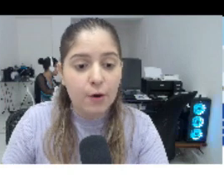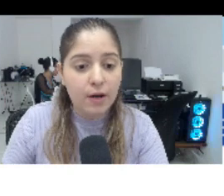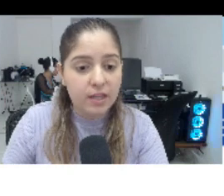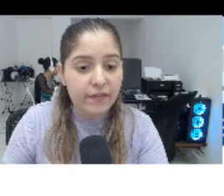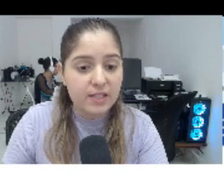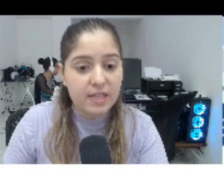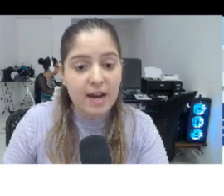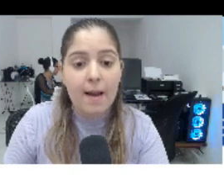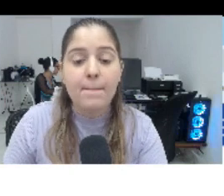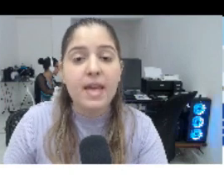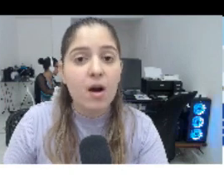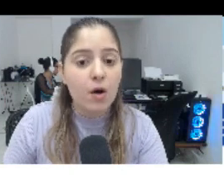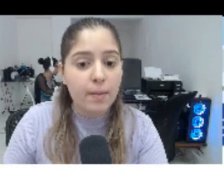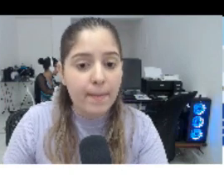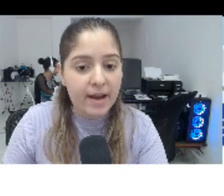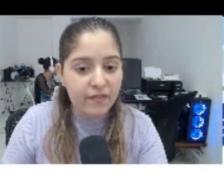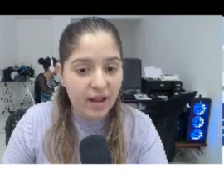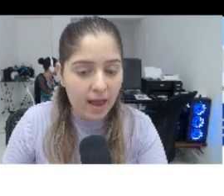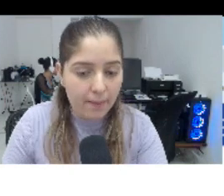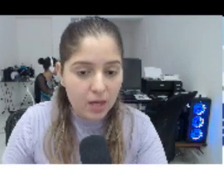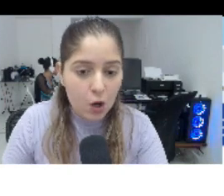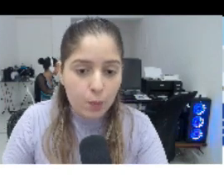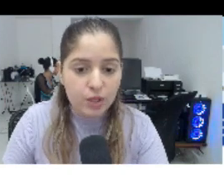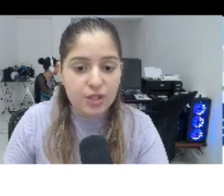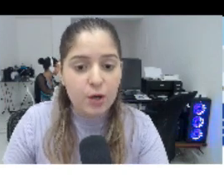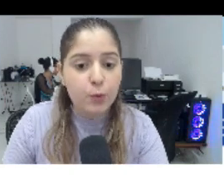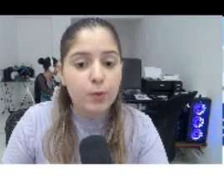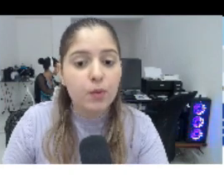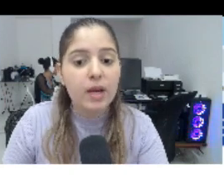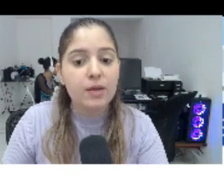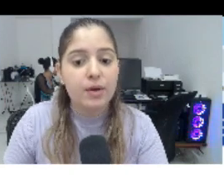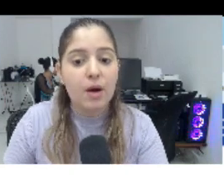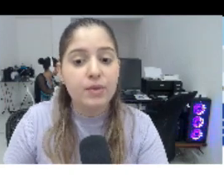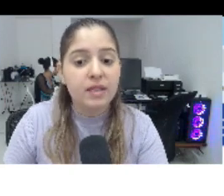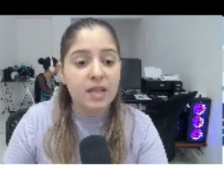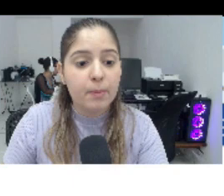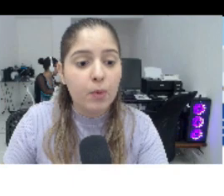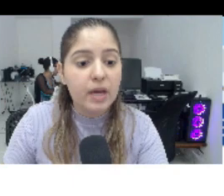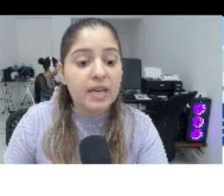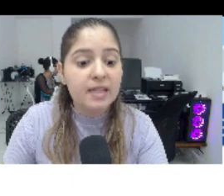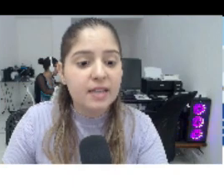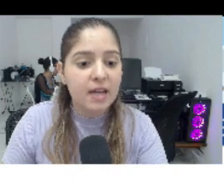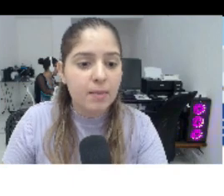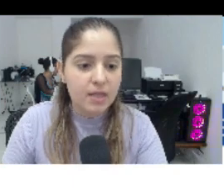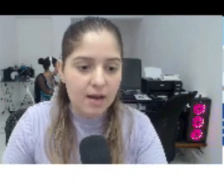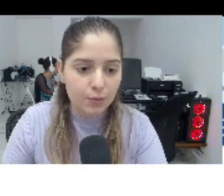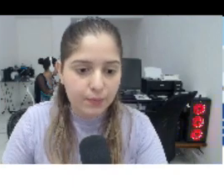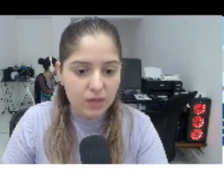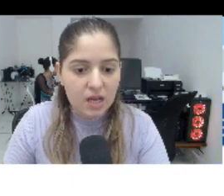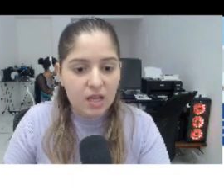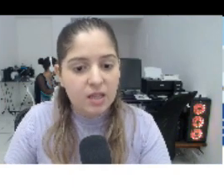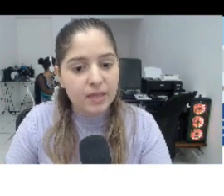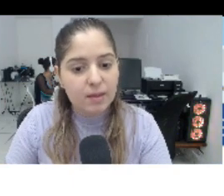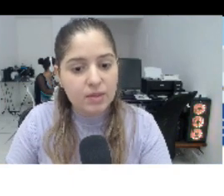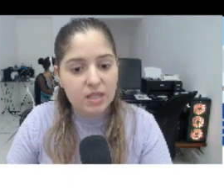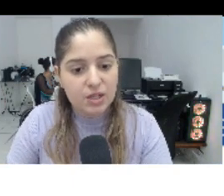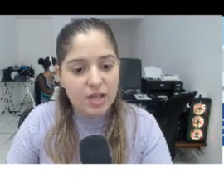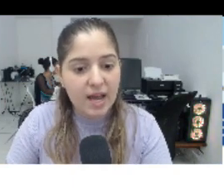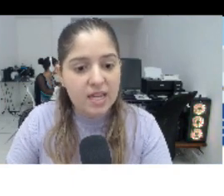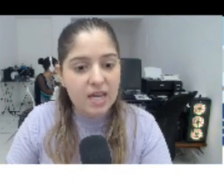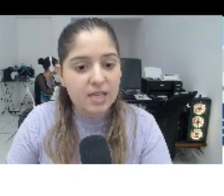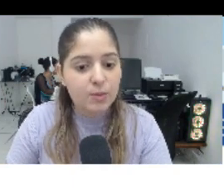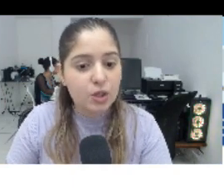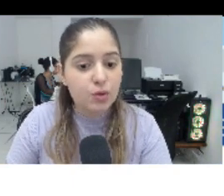desse relatório, a defesa terá meia hora para falar. O Ministério Público Eleitoral tem tempo indeterminado. Também temos